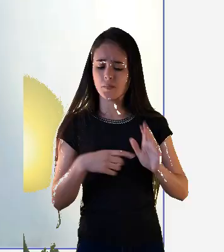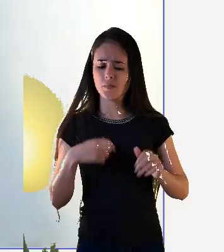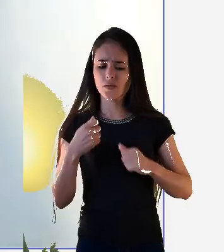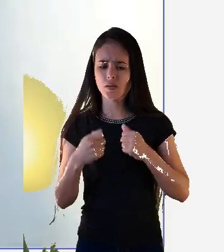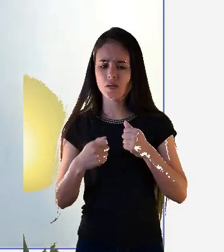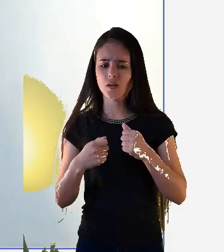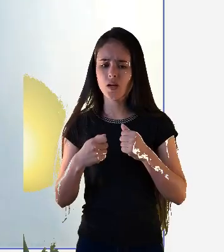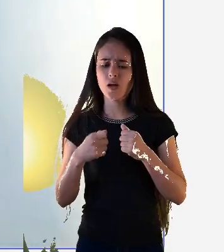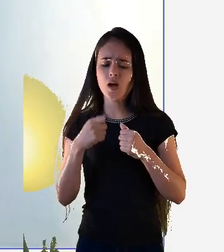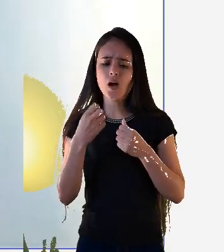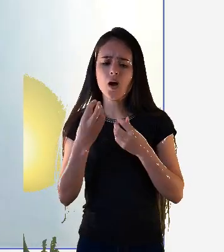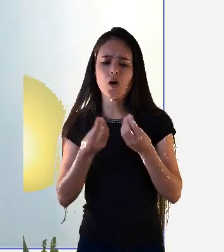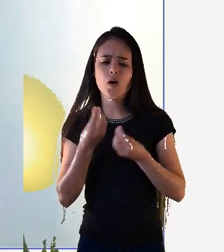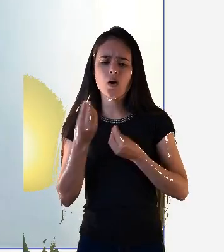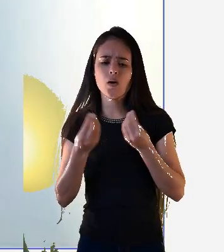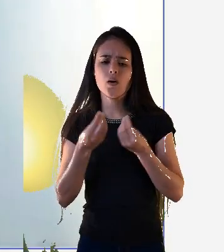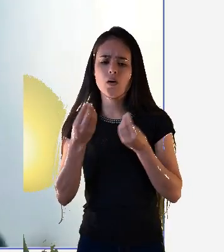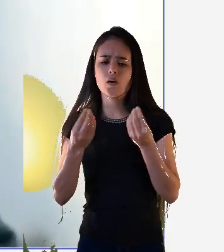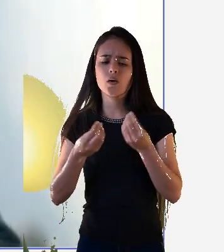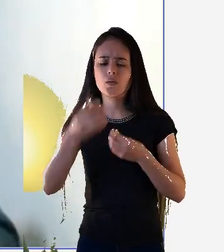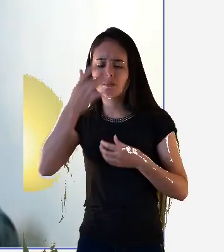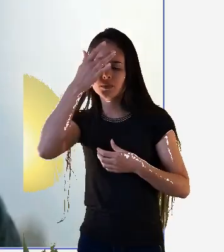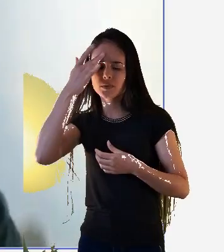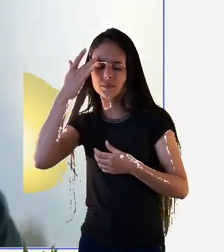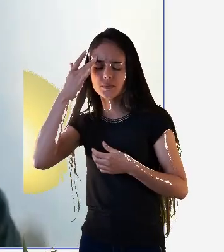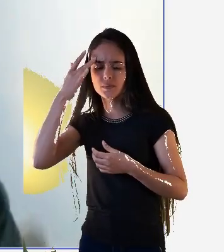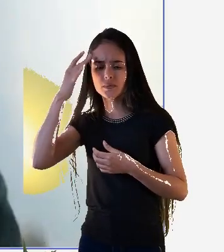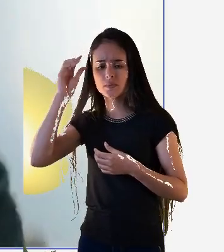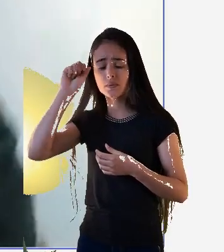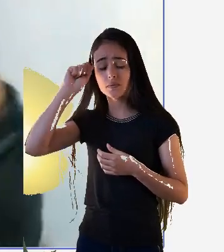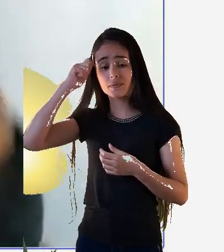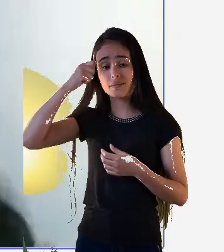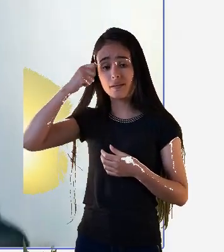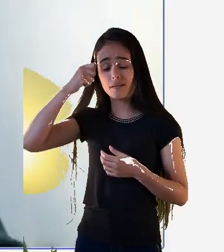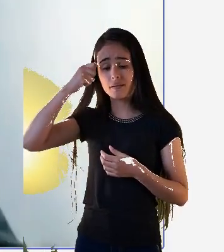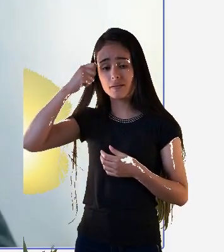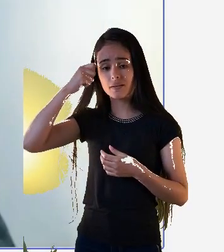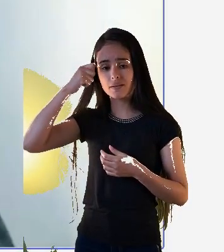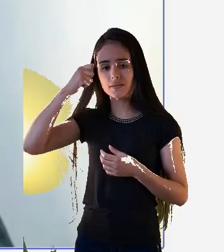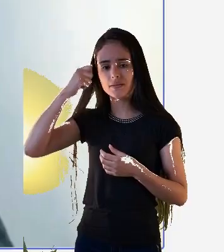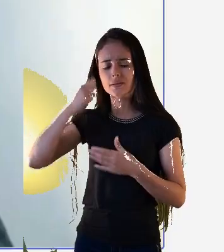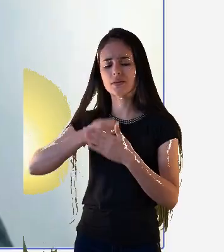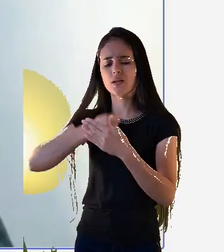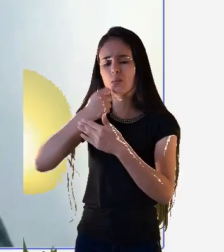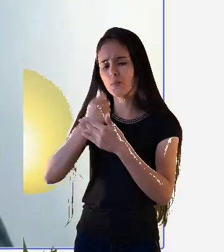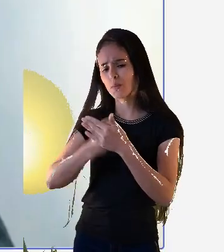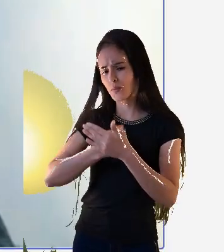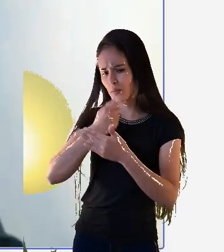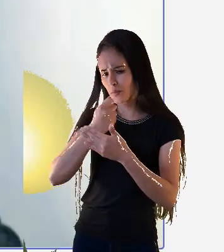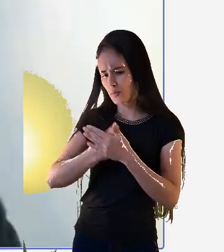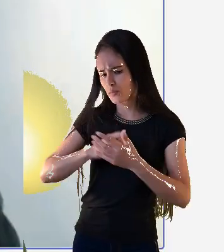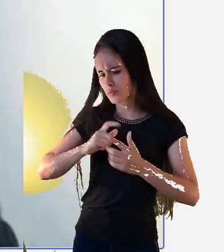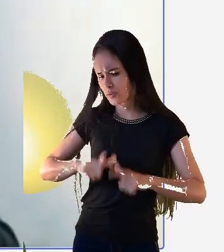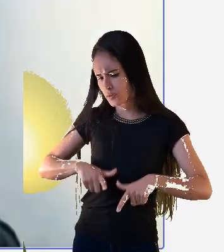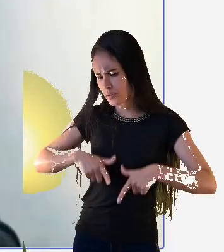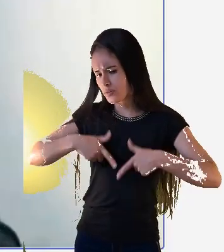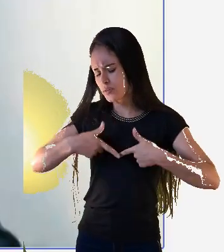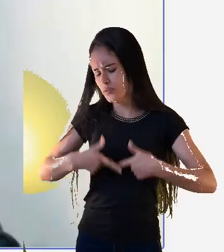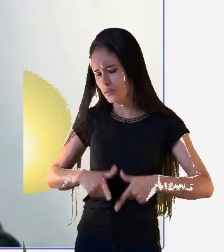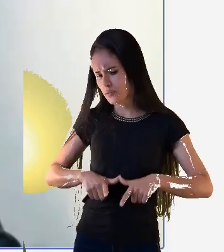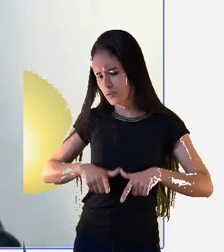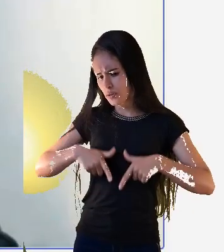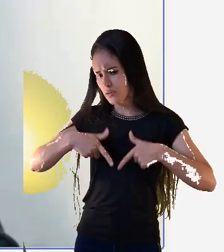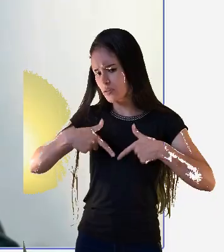história subestimada, mas não houve nenhum avanço na questão racial do Brasil,